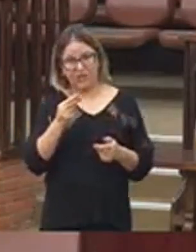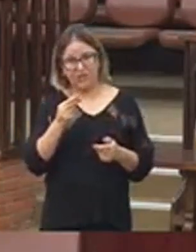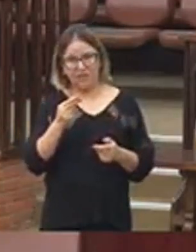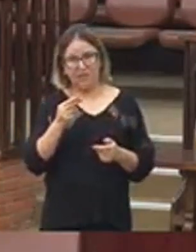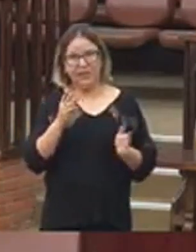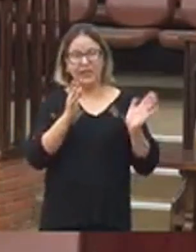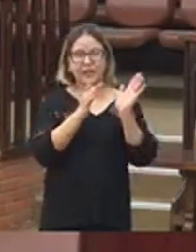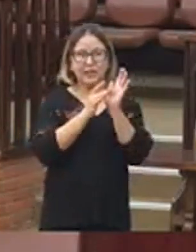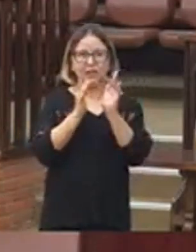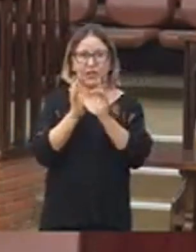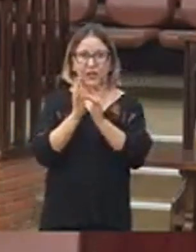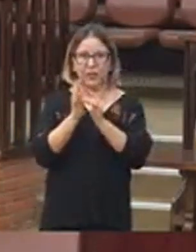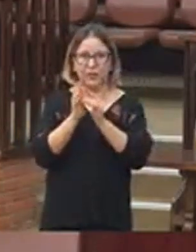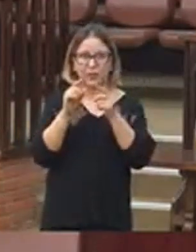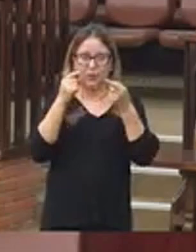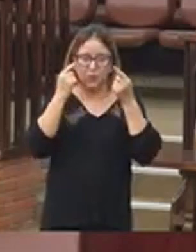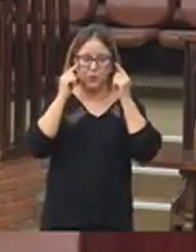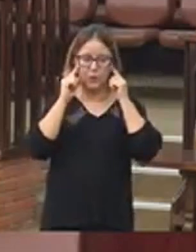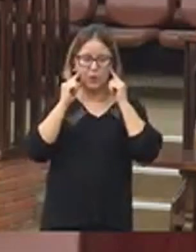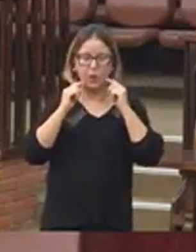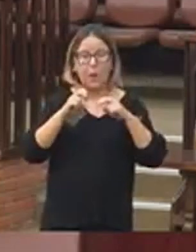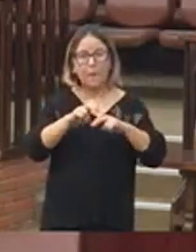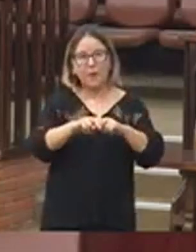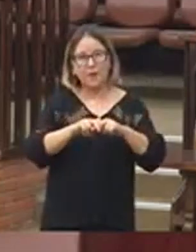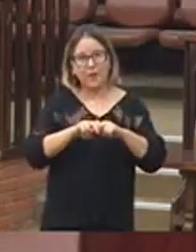do seu amigo.